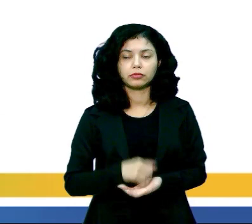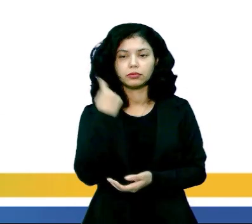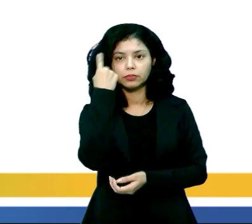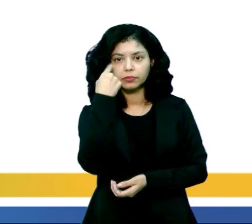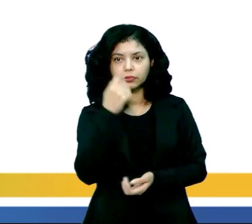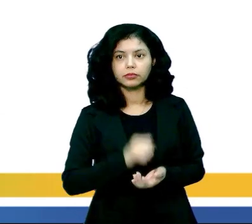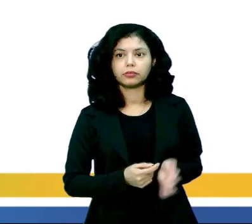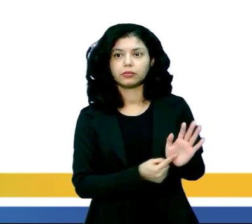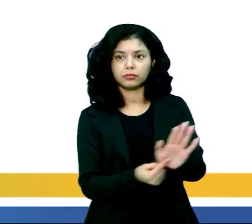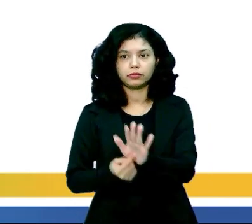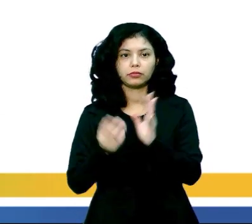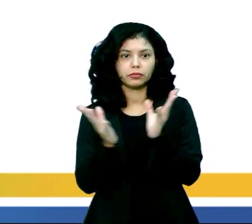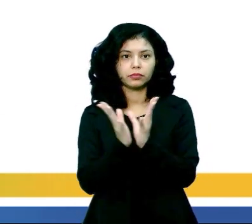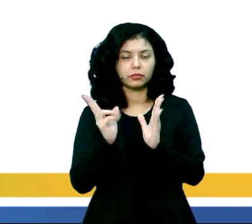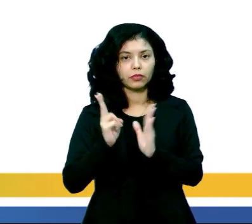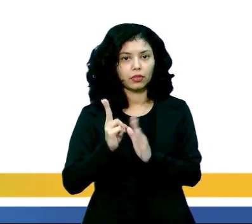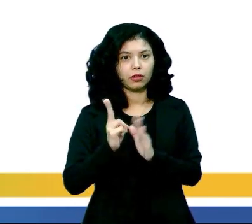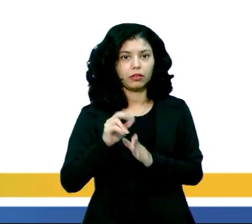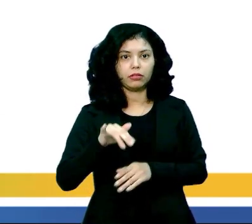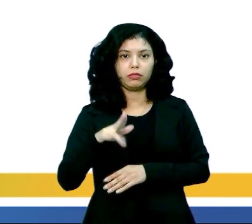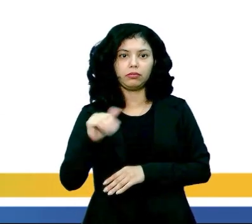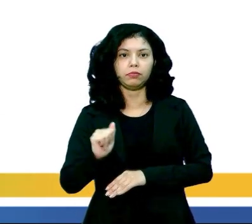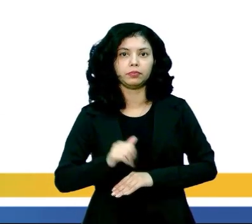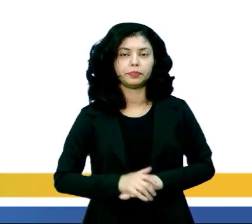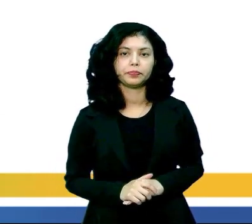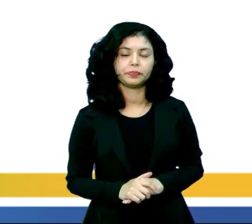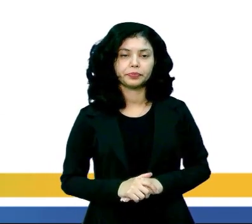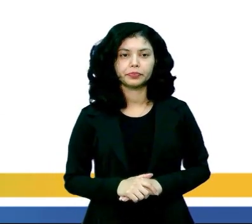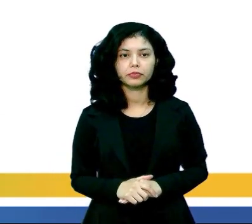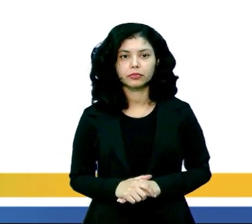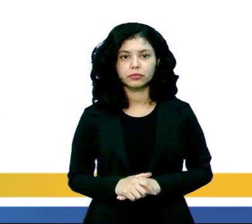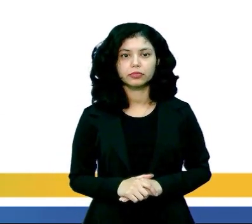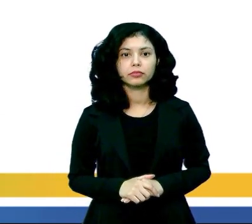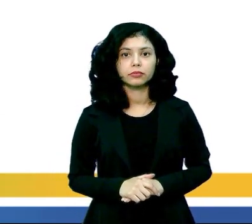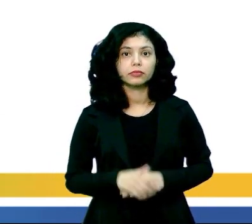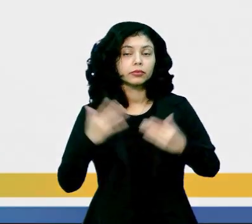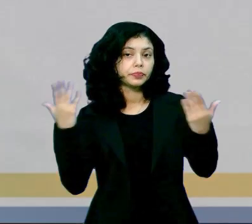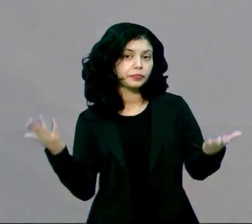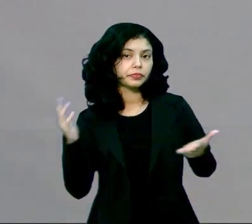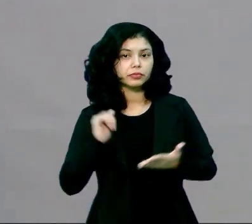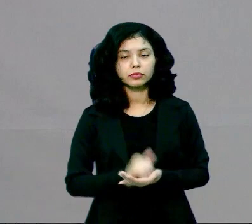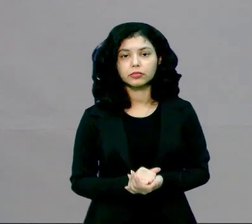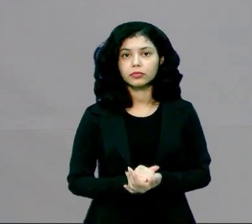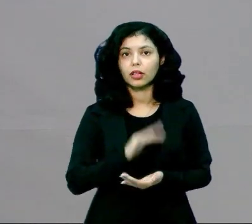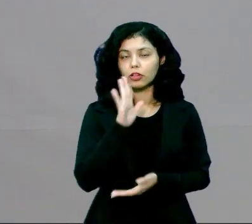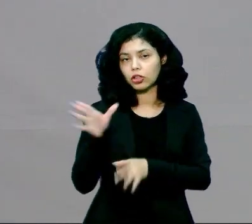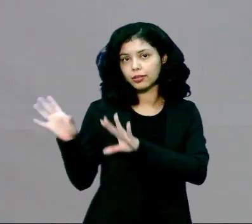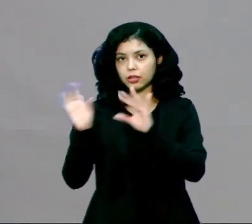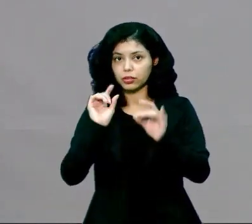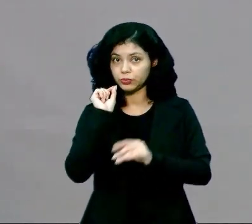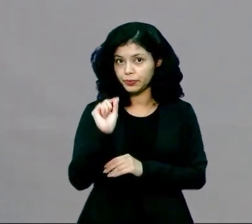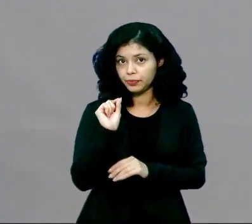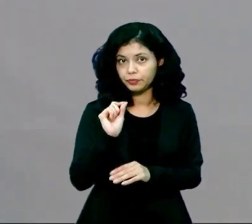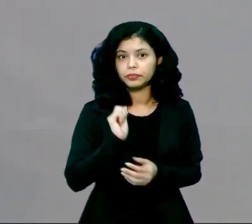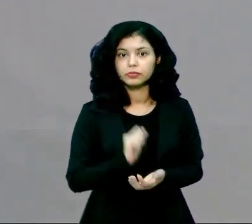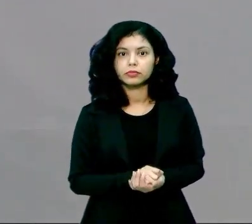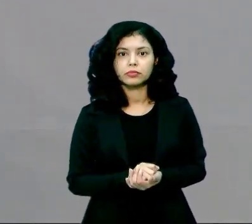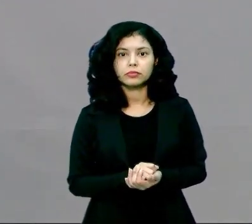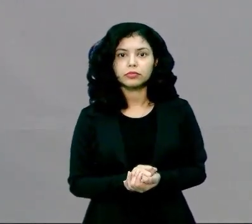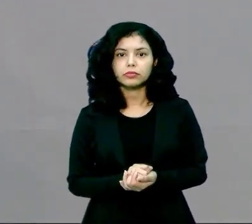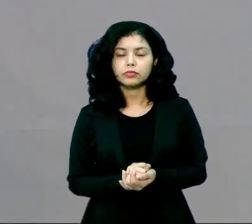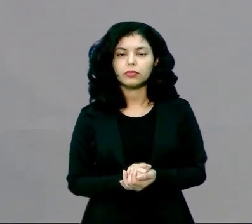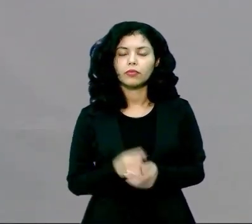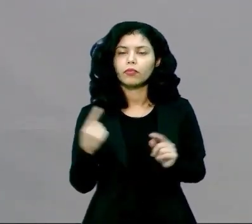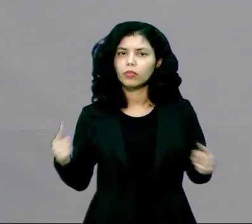pré-hispânica, representada pela comunidade indígena maia. Então, ele já traz aí, galera,